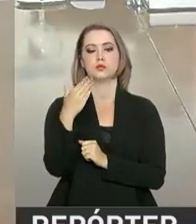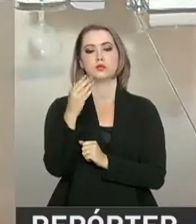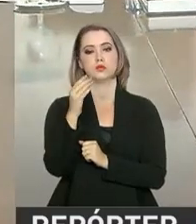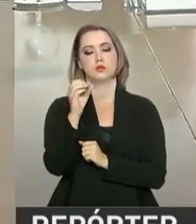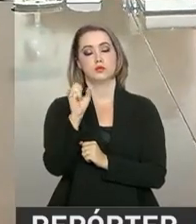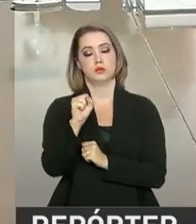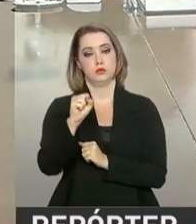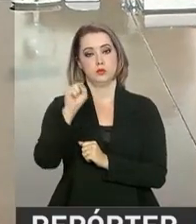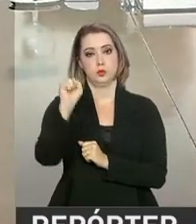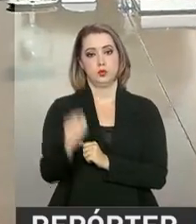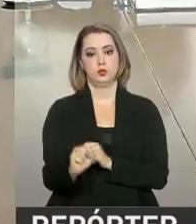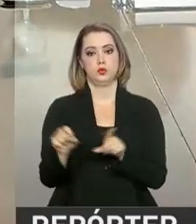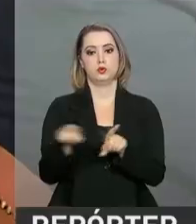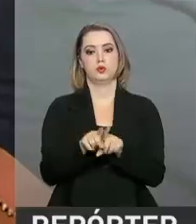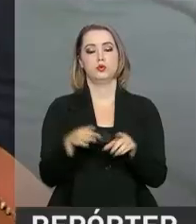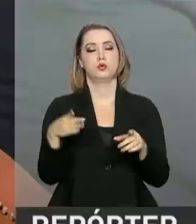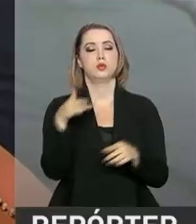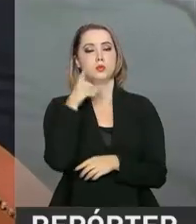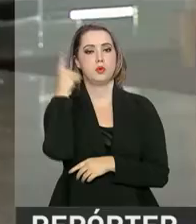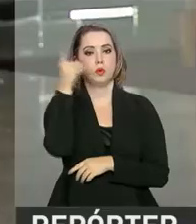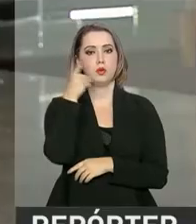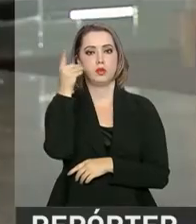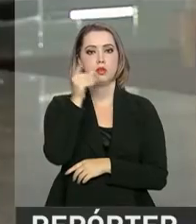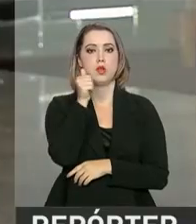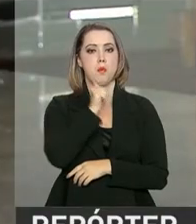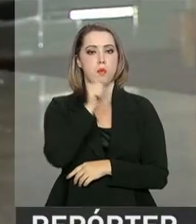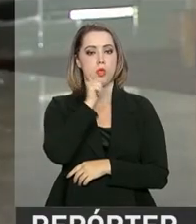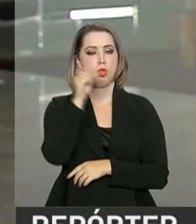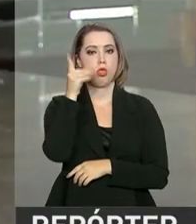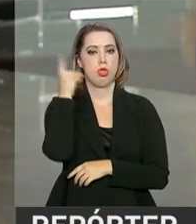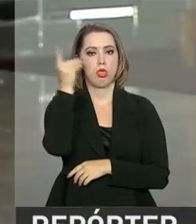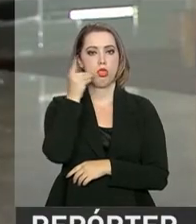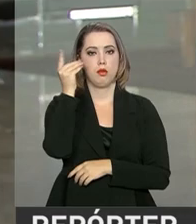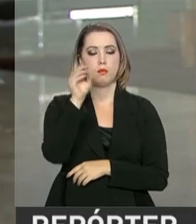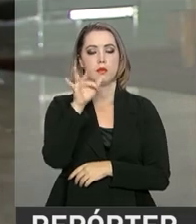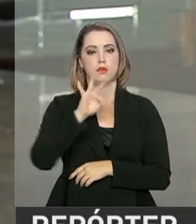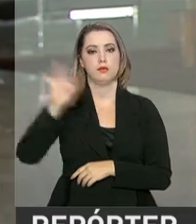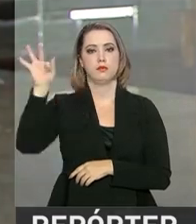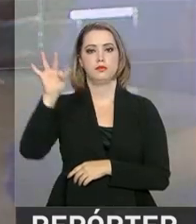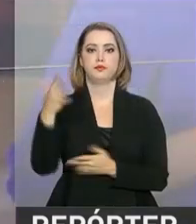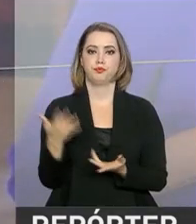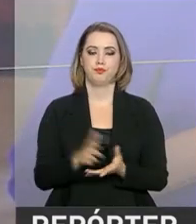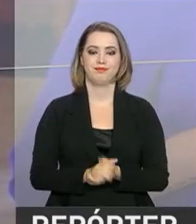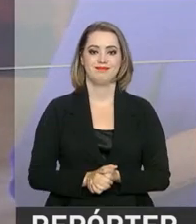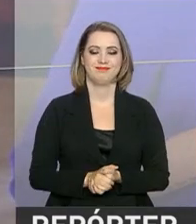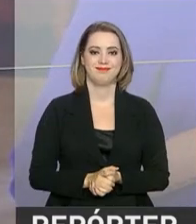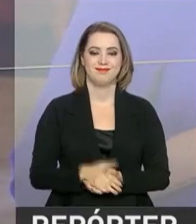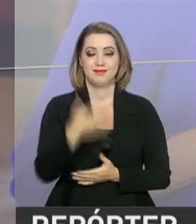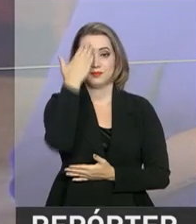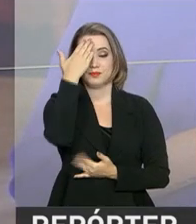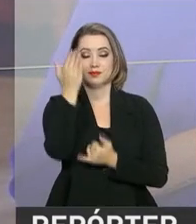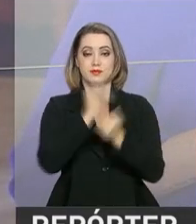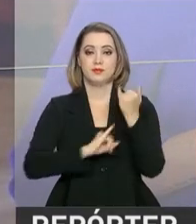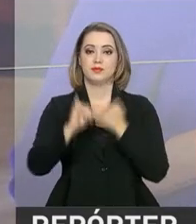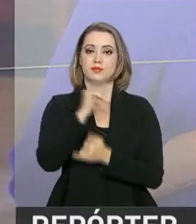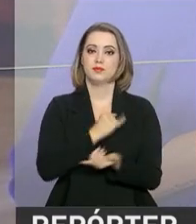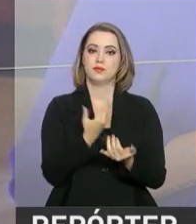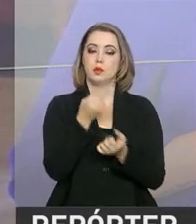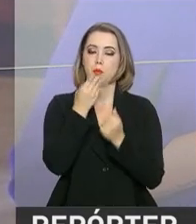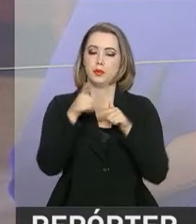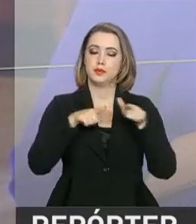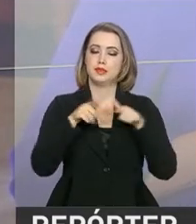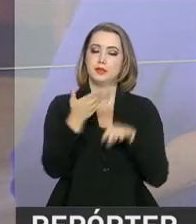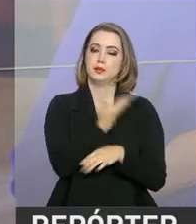Klein, e com a deputada federal de São Paulo, Mara Gabrilli. José Luiz, é com você. Obrigado, Thaísa, pelas informações. Bom trabalho por